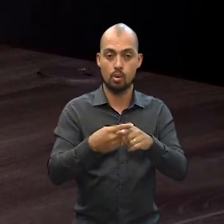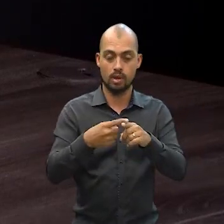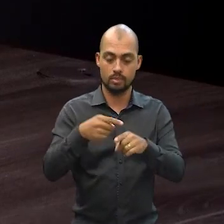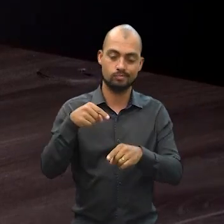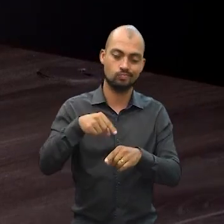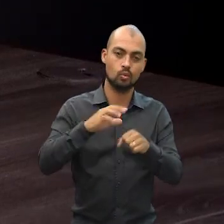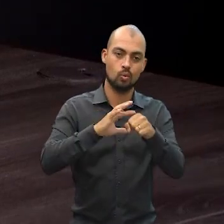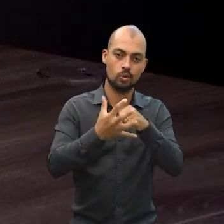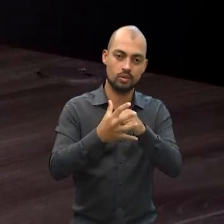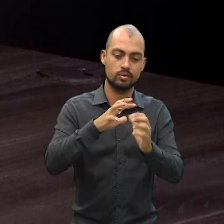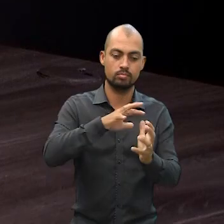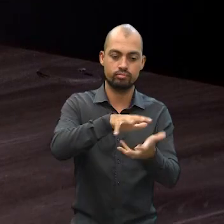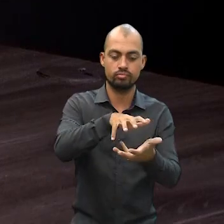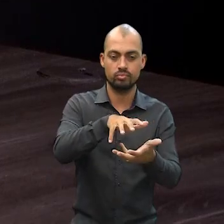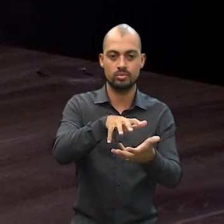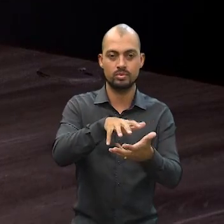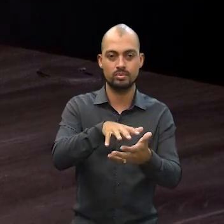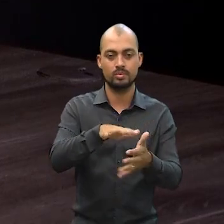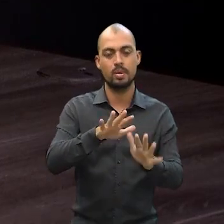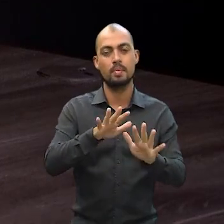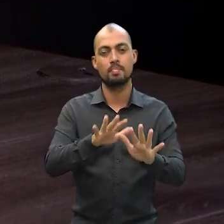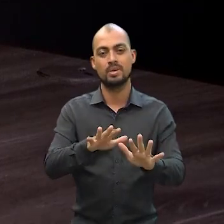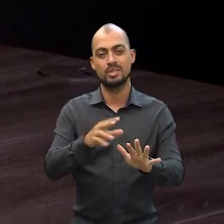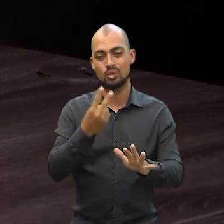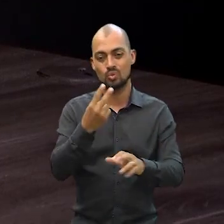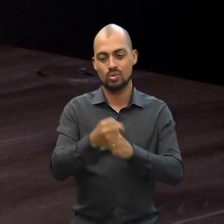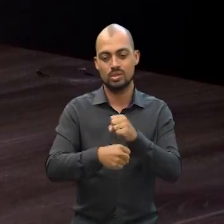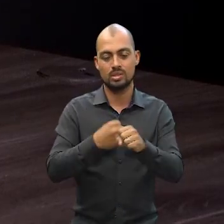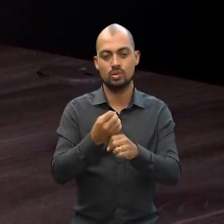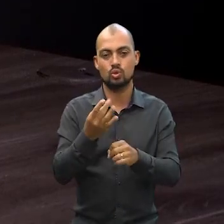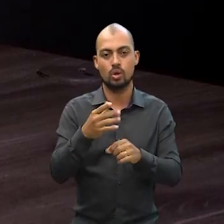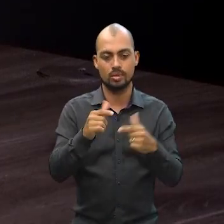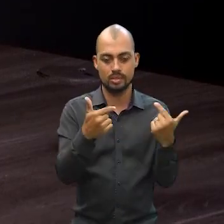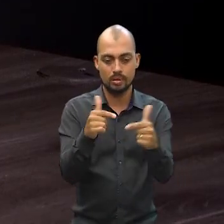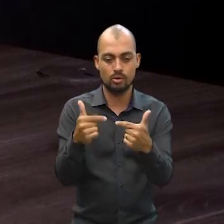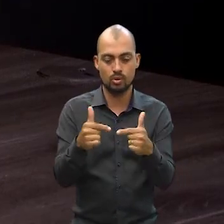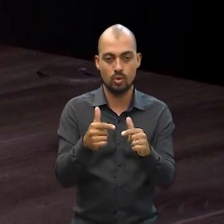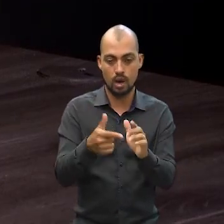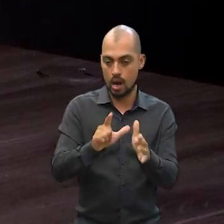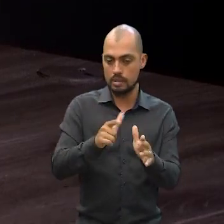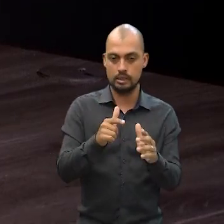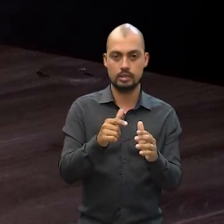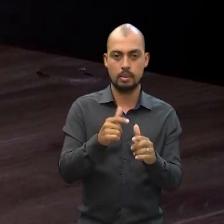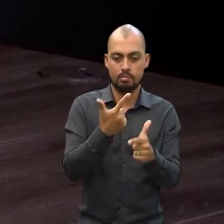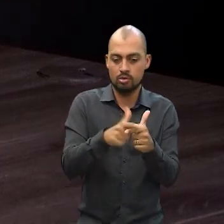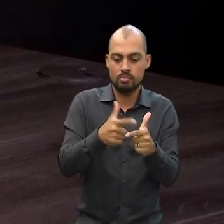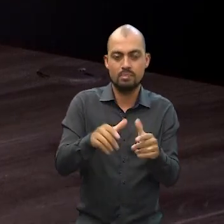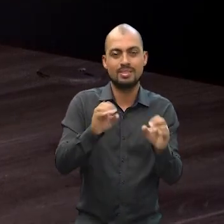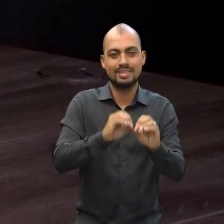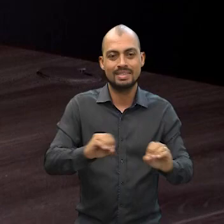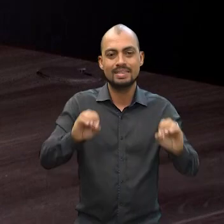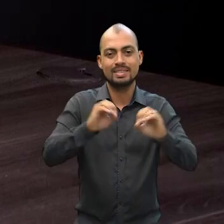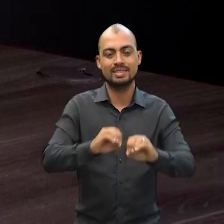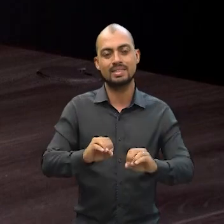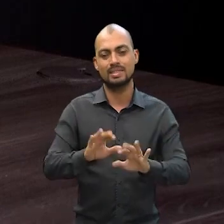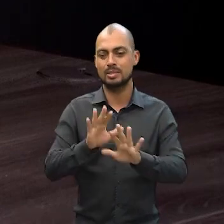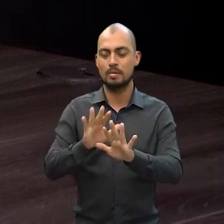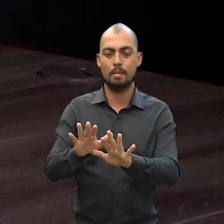Era uma operação nova, com apenas 2 anos, que não tinha problemas, mas também não performava em seu potencial